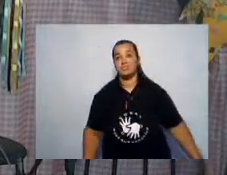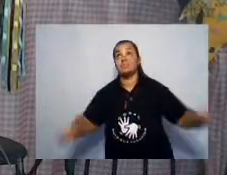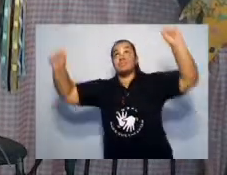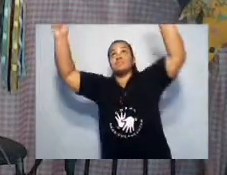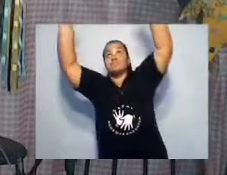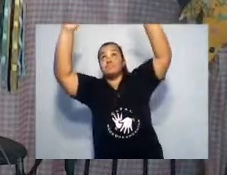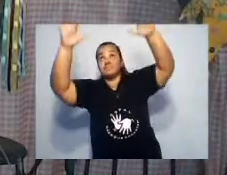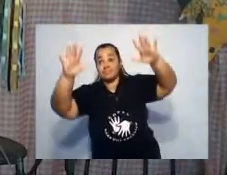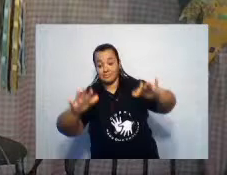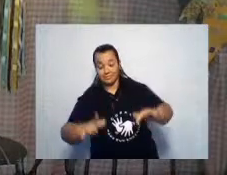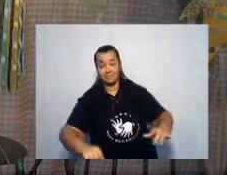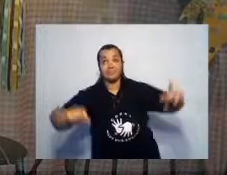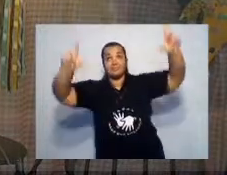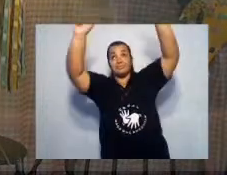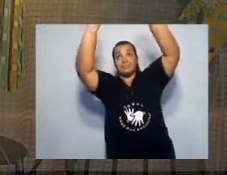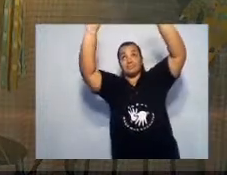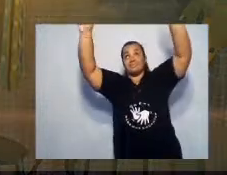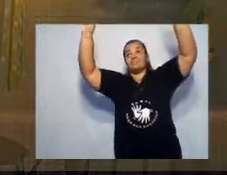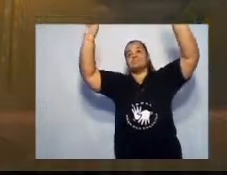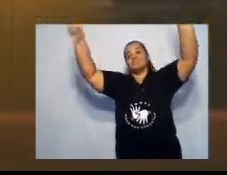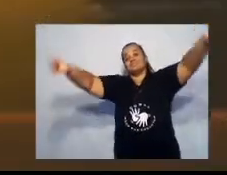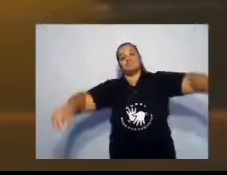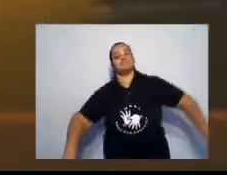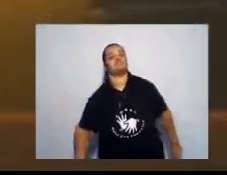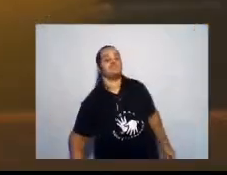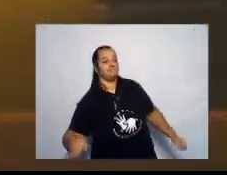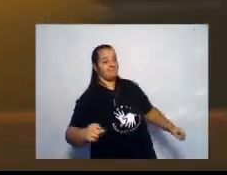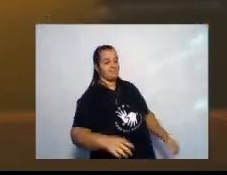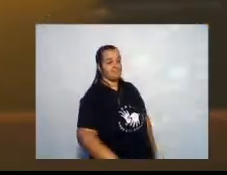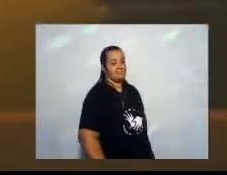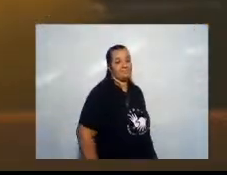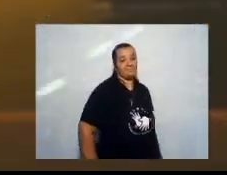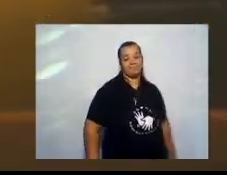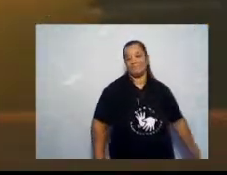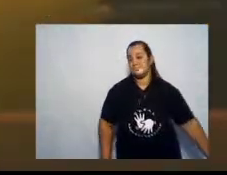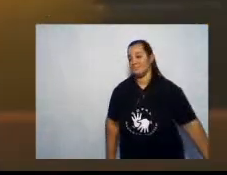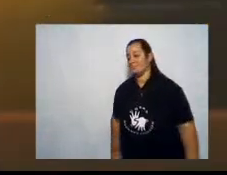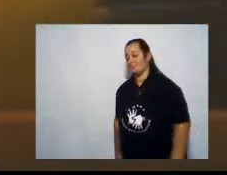a bênção das estrelas a nos